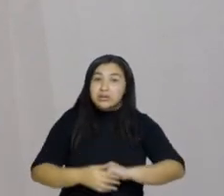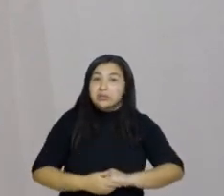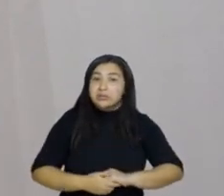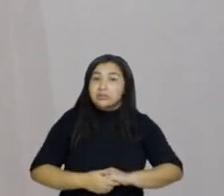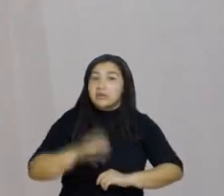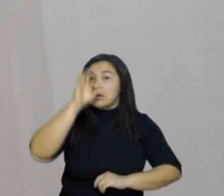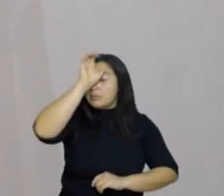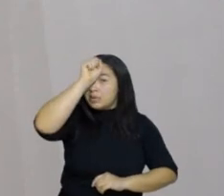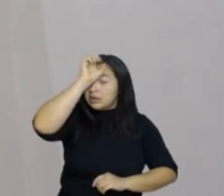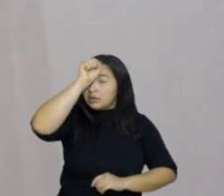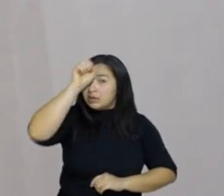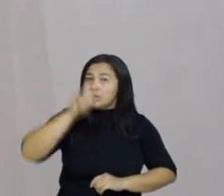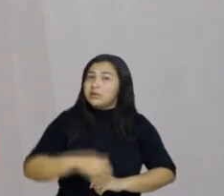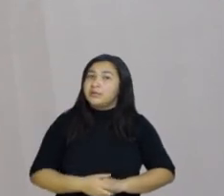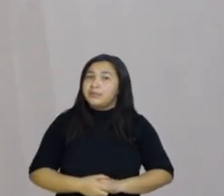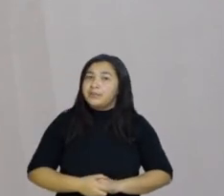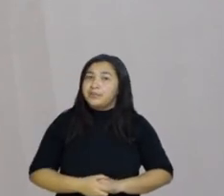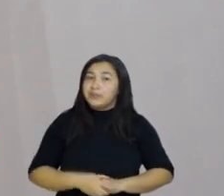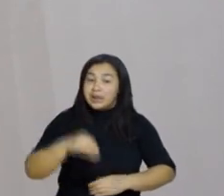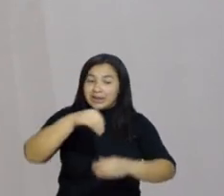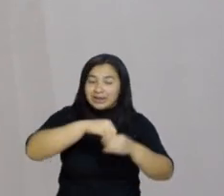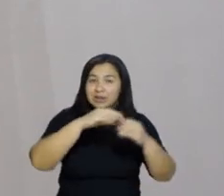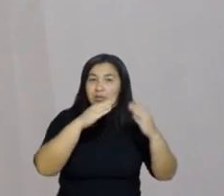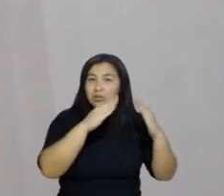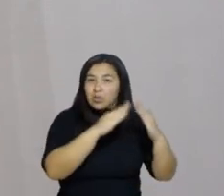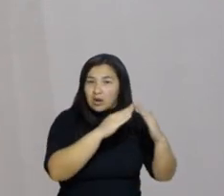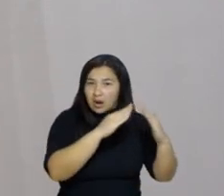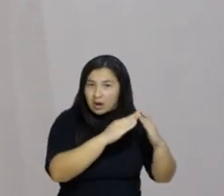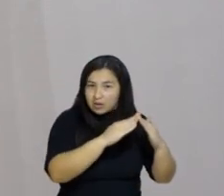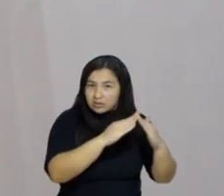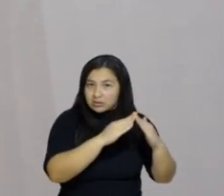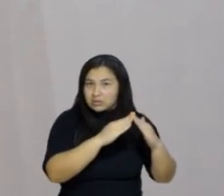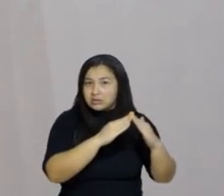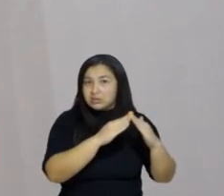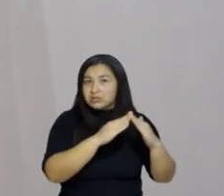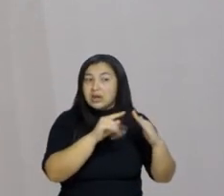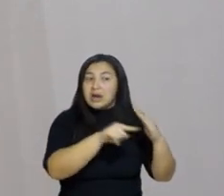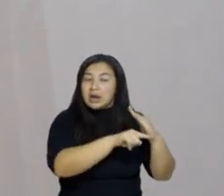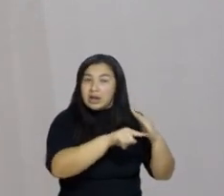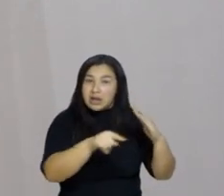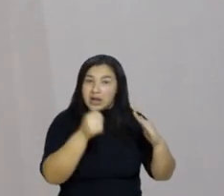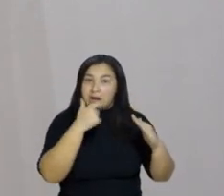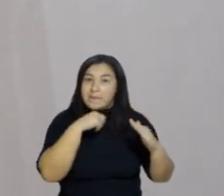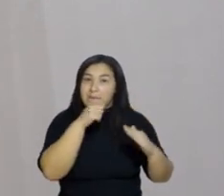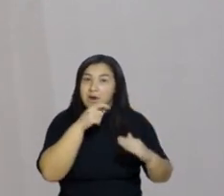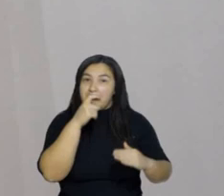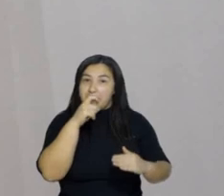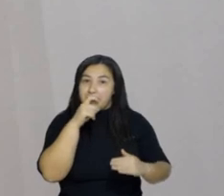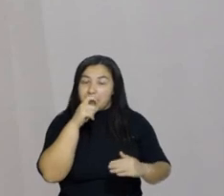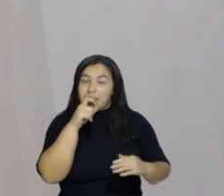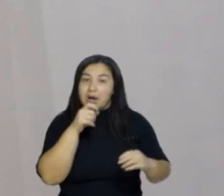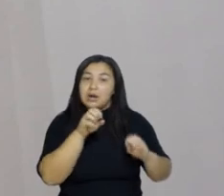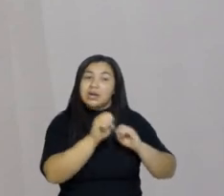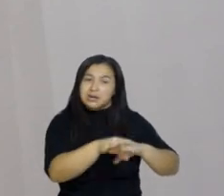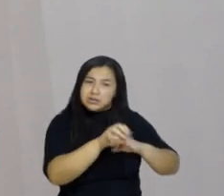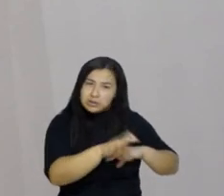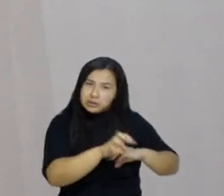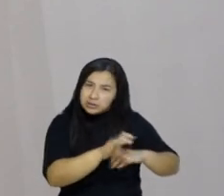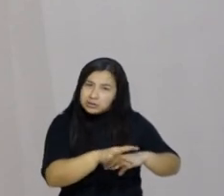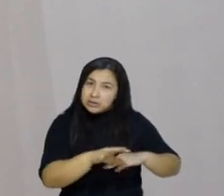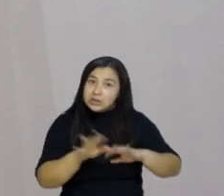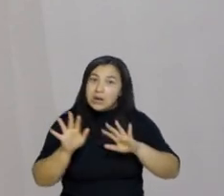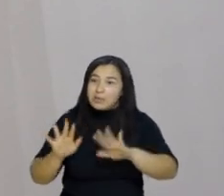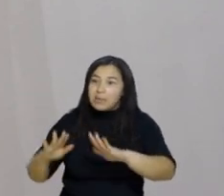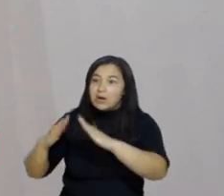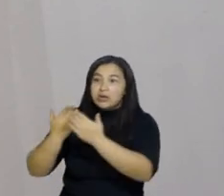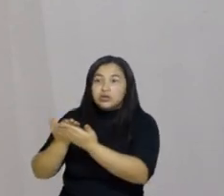Os pais dão a primeira educação e a escola ensina. Agora, não pode deturpar. Nós não concordamos de forma